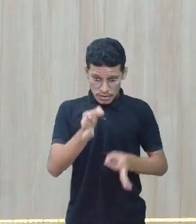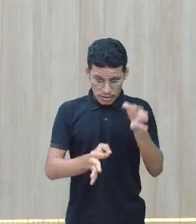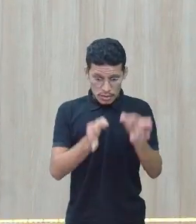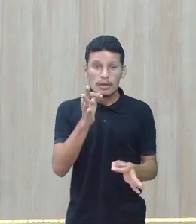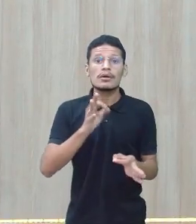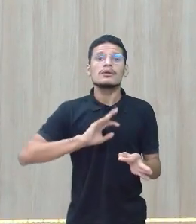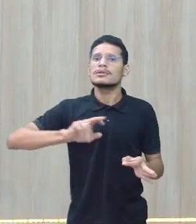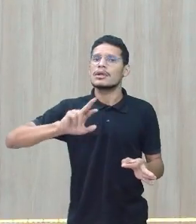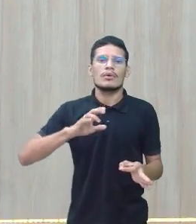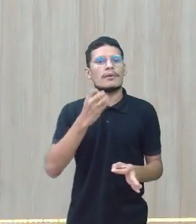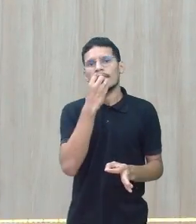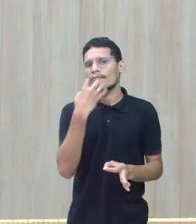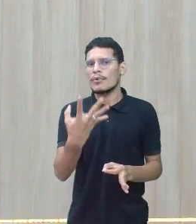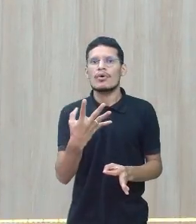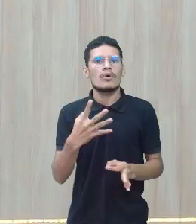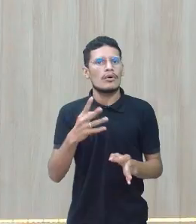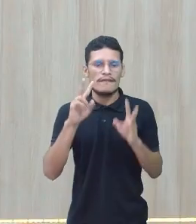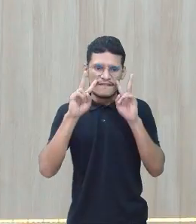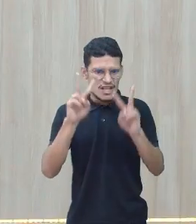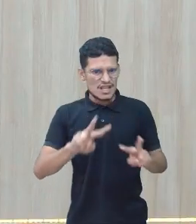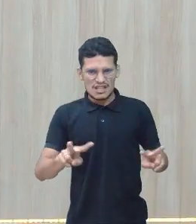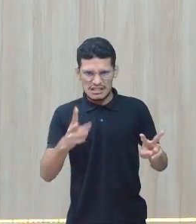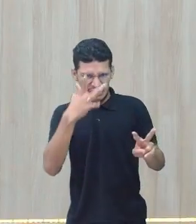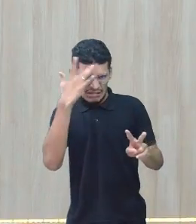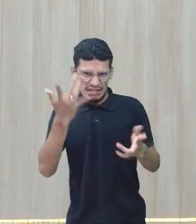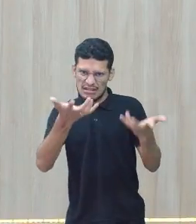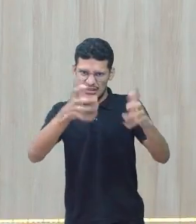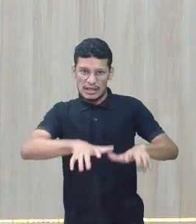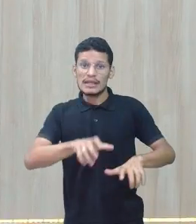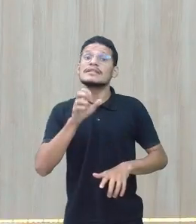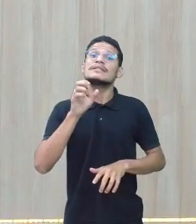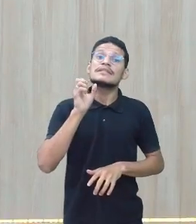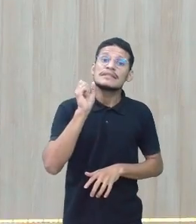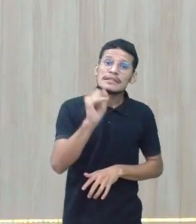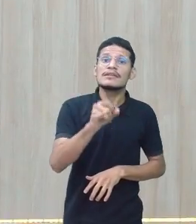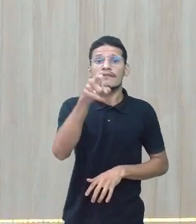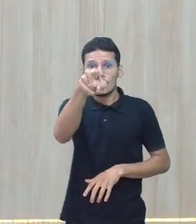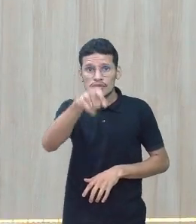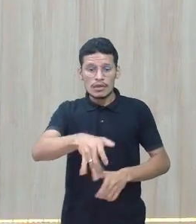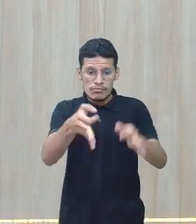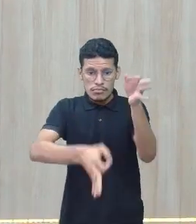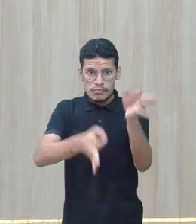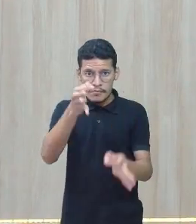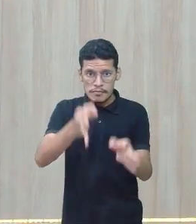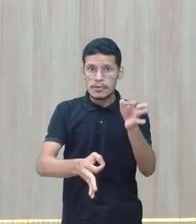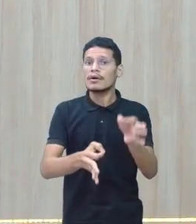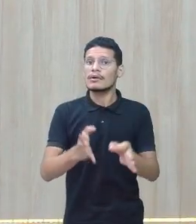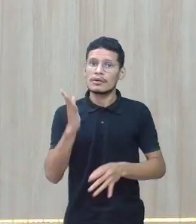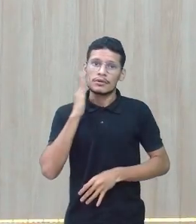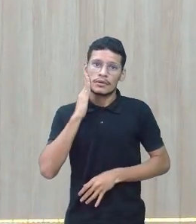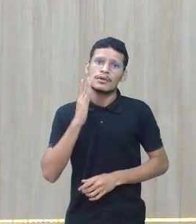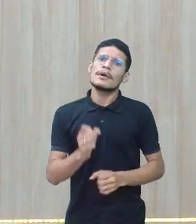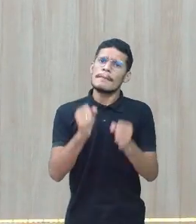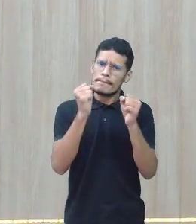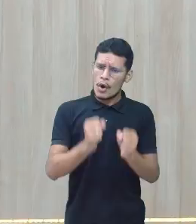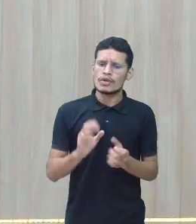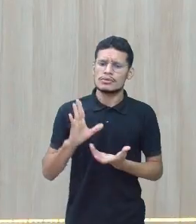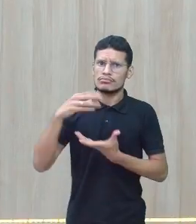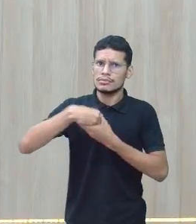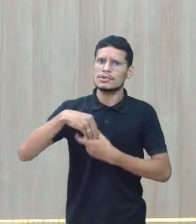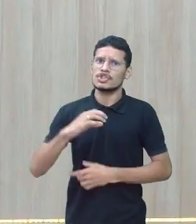não é bem visto nem bem quisto, especialmente se é você o julgado, né? Então, isso pode funcionar na